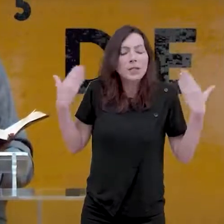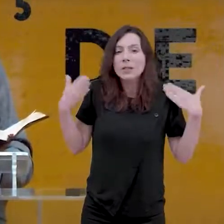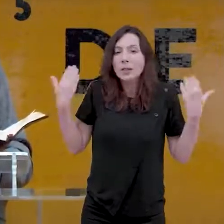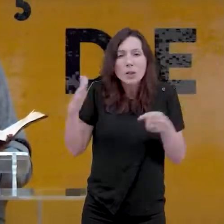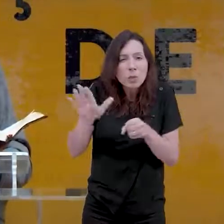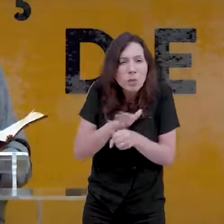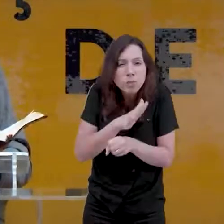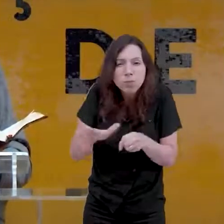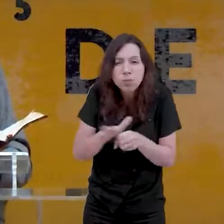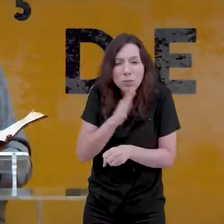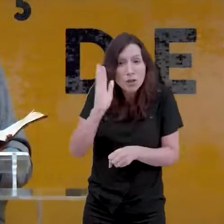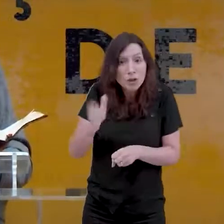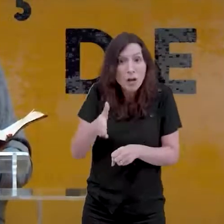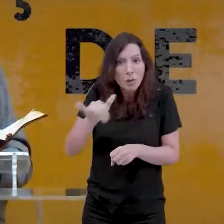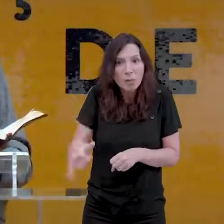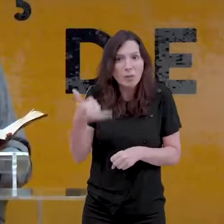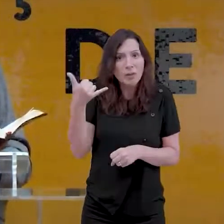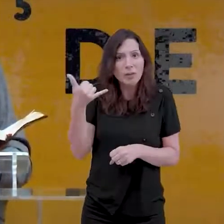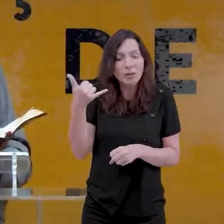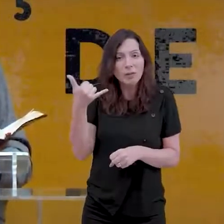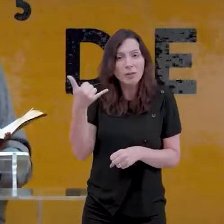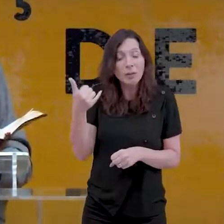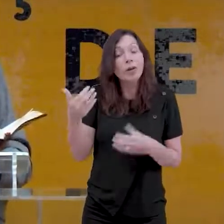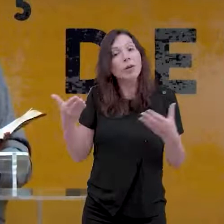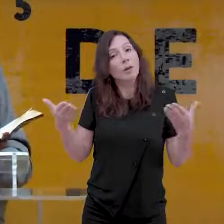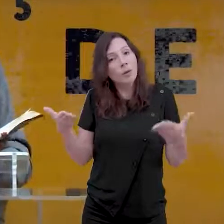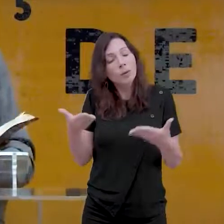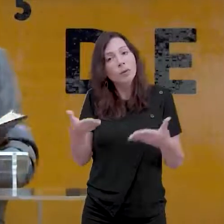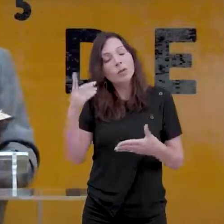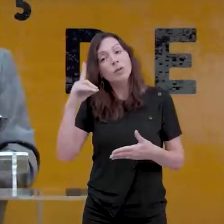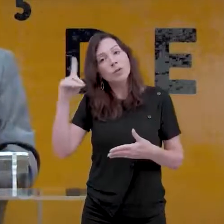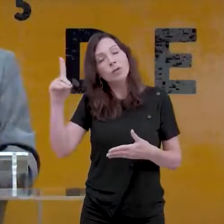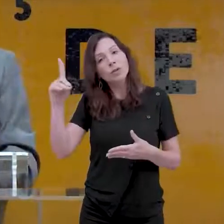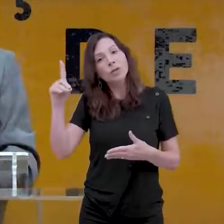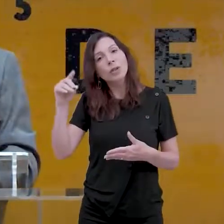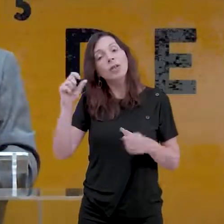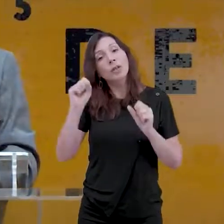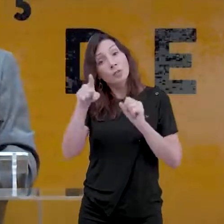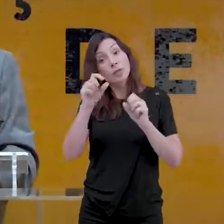Hoje é um dia que você pode fazer uma escolha e tomar uma decisão